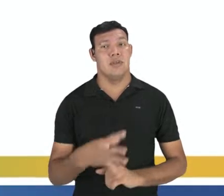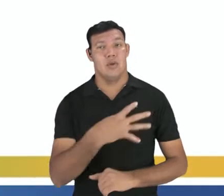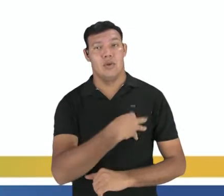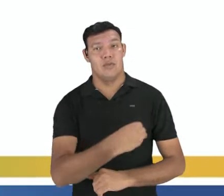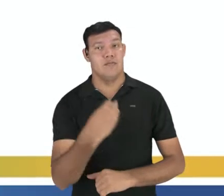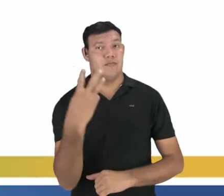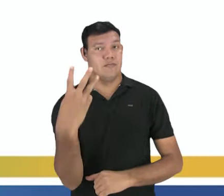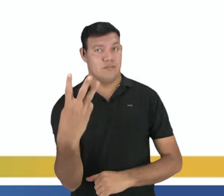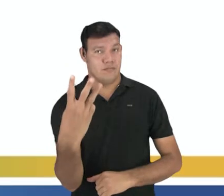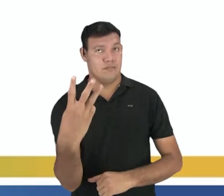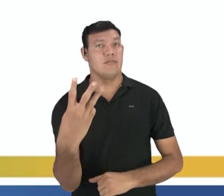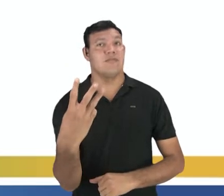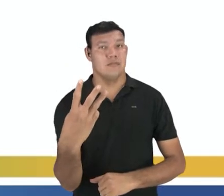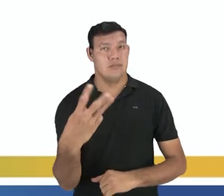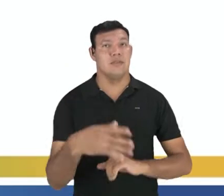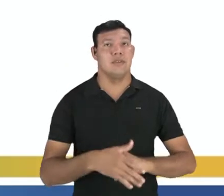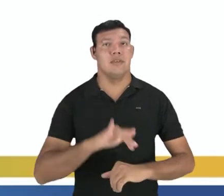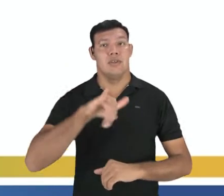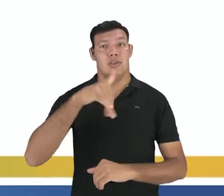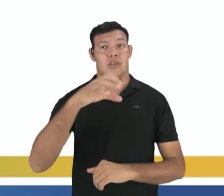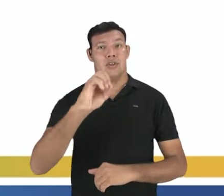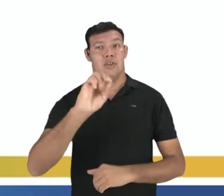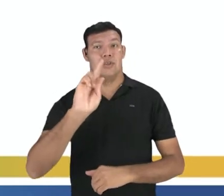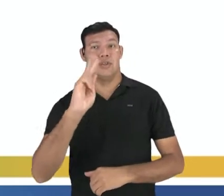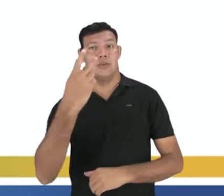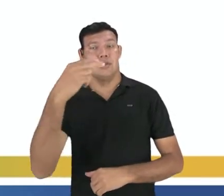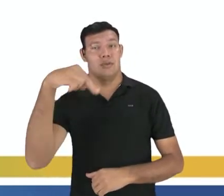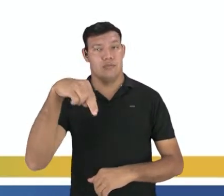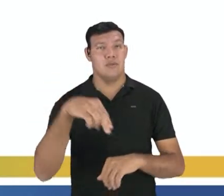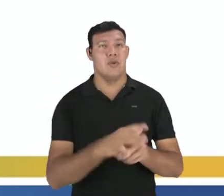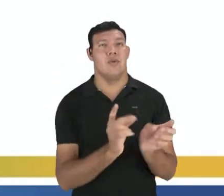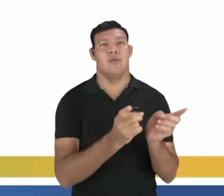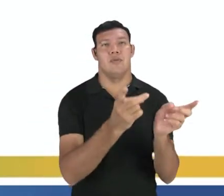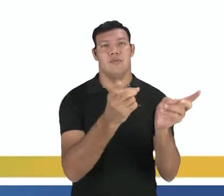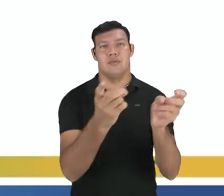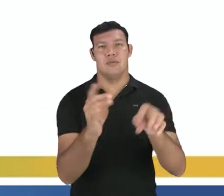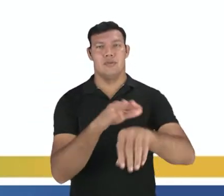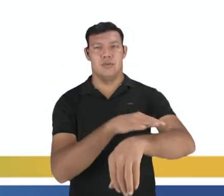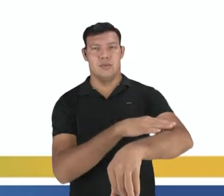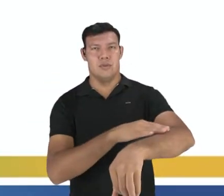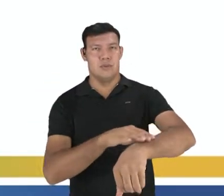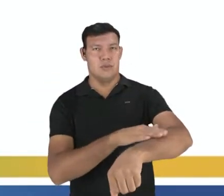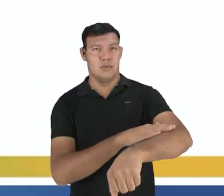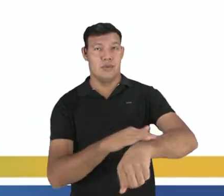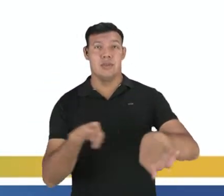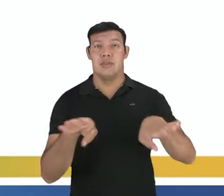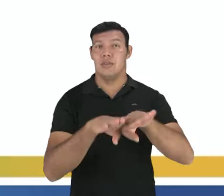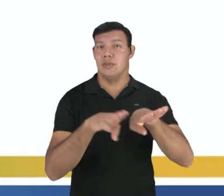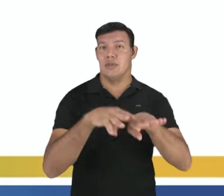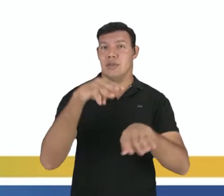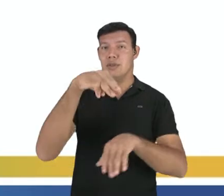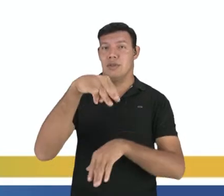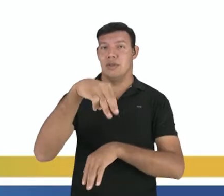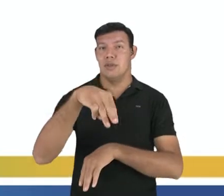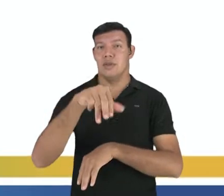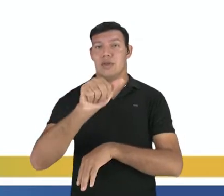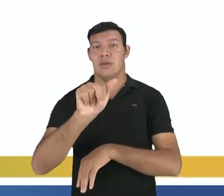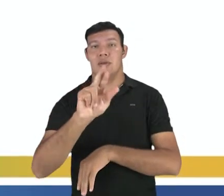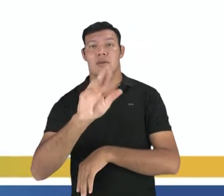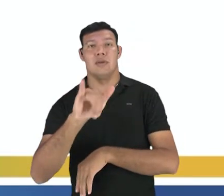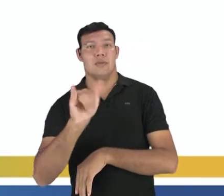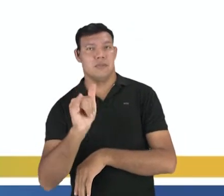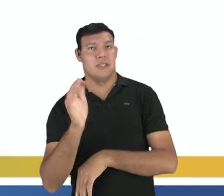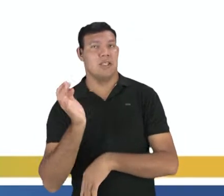John Shakespeare, que era um comerciante de couro, e de Mary Arden, uma herdeira